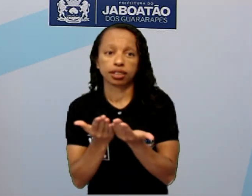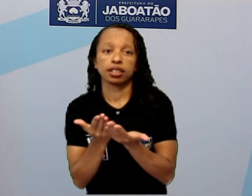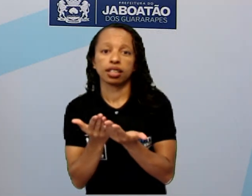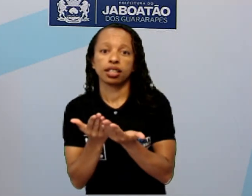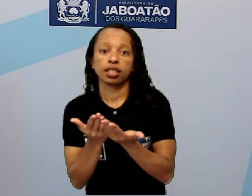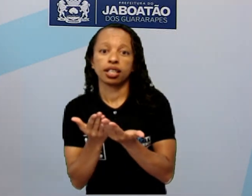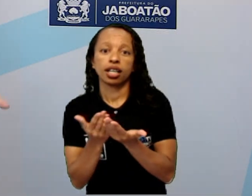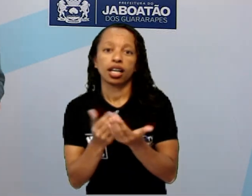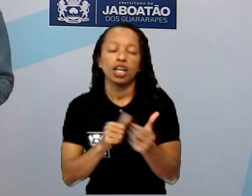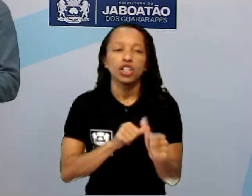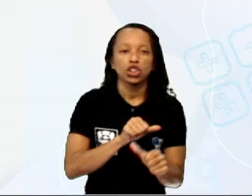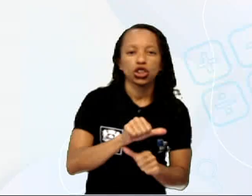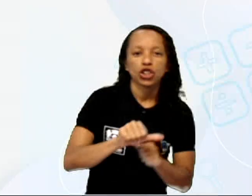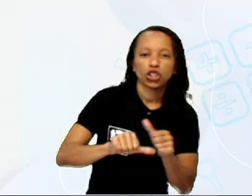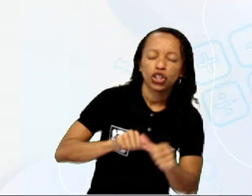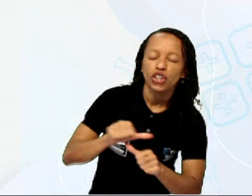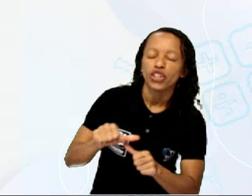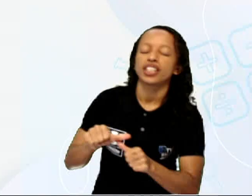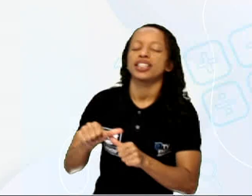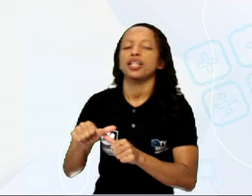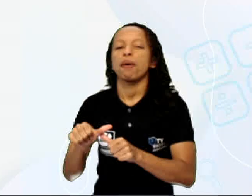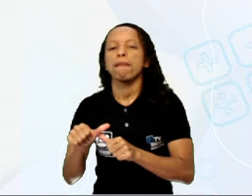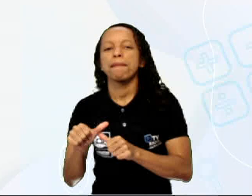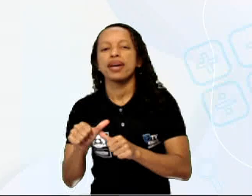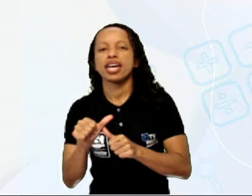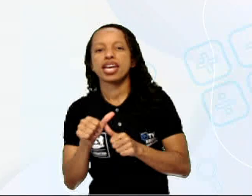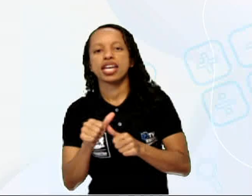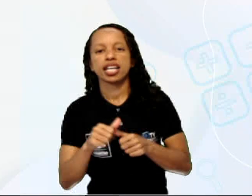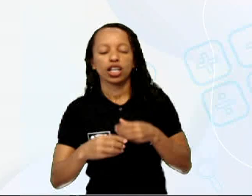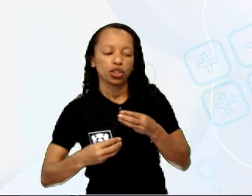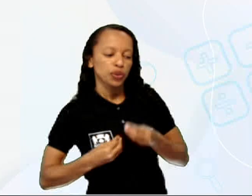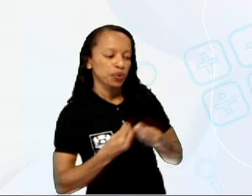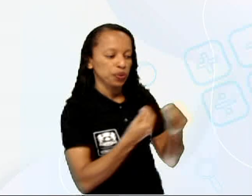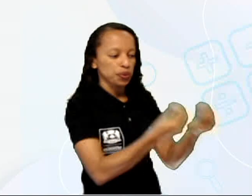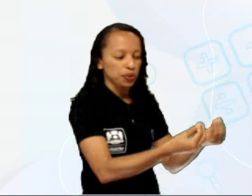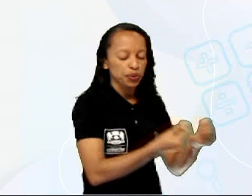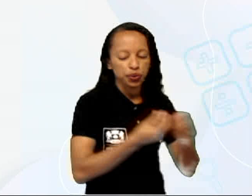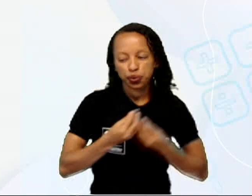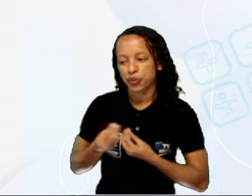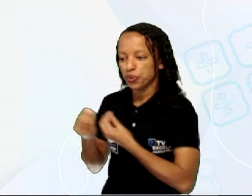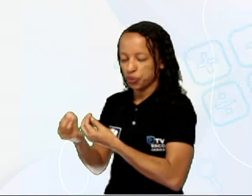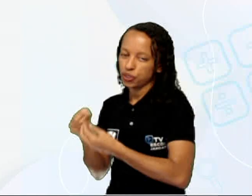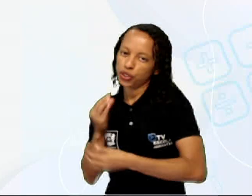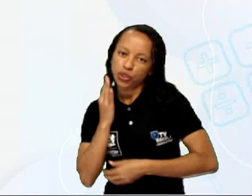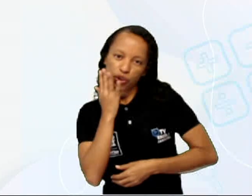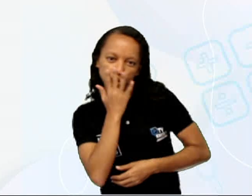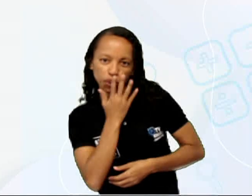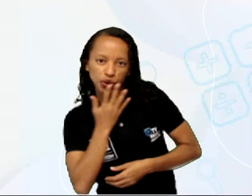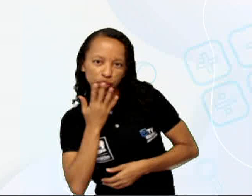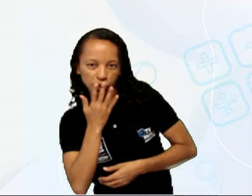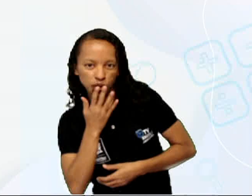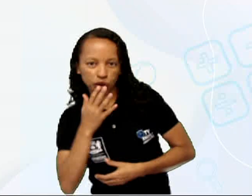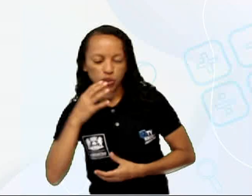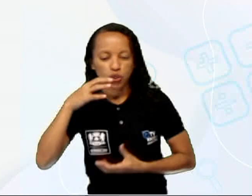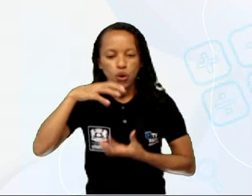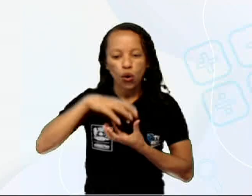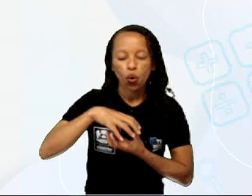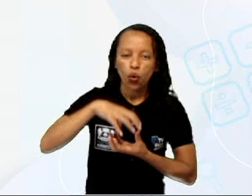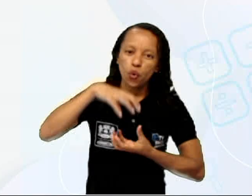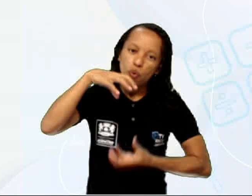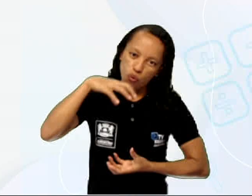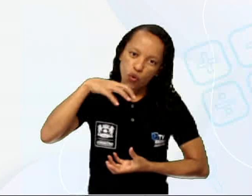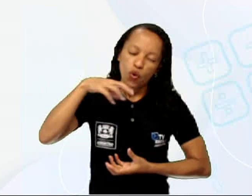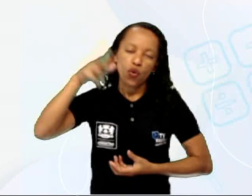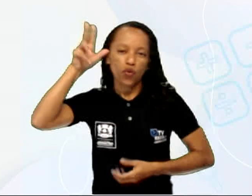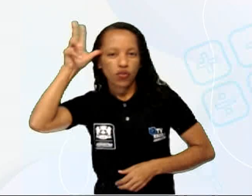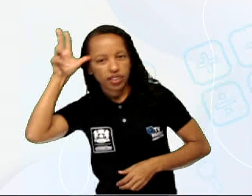de doces, de ovos de Páscoa, né? Que é uma cultura, é uma coisa que a gente herdou lá dos egípcios, que